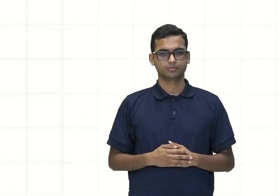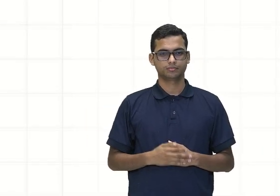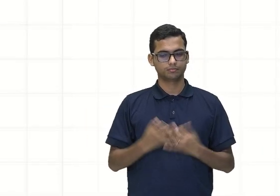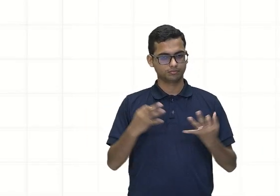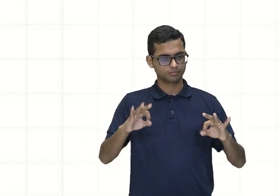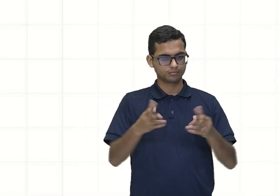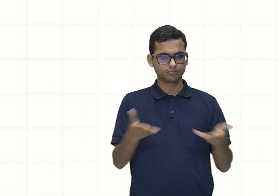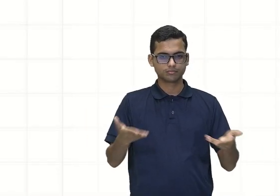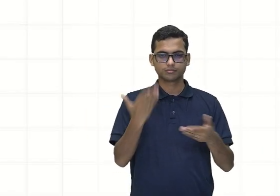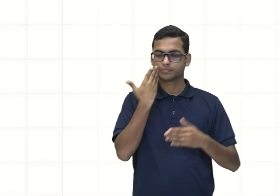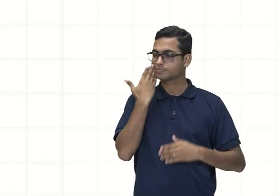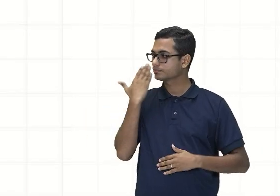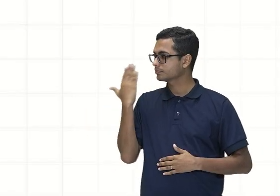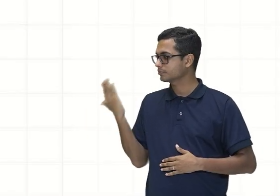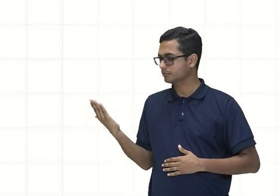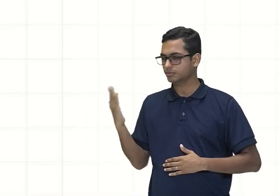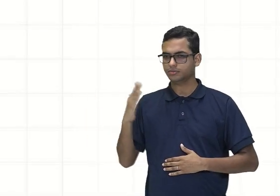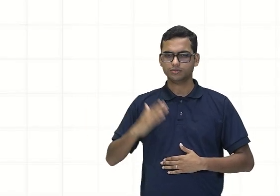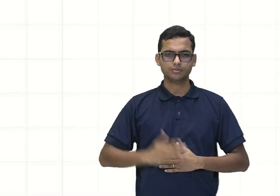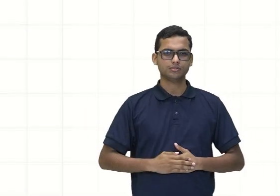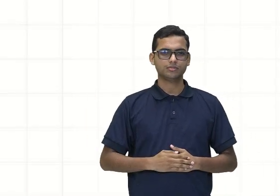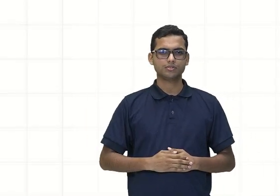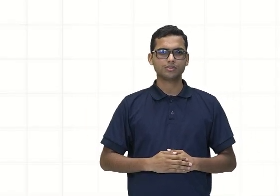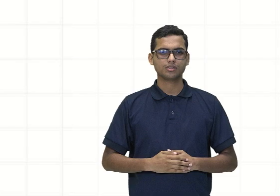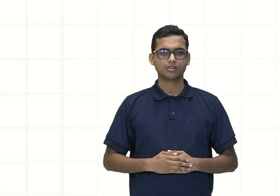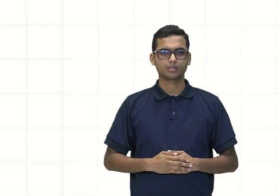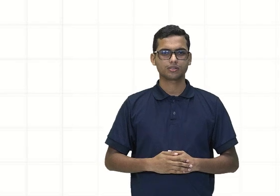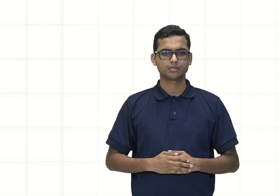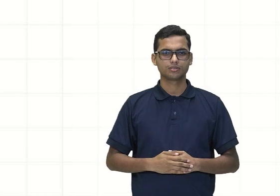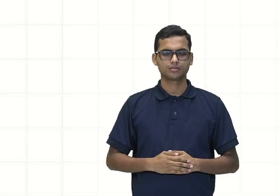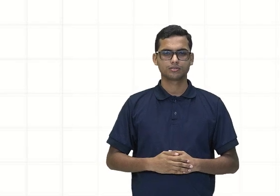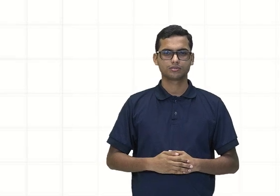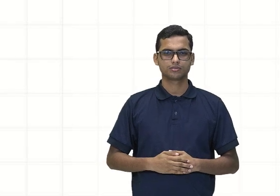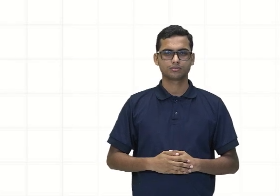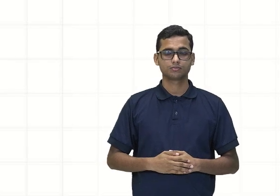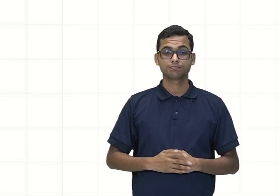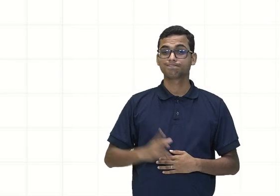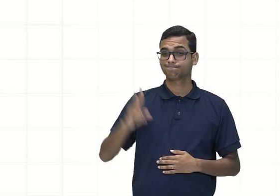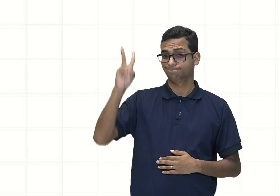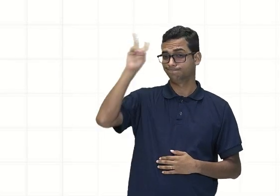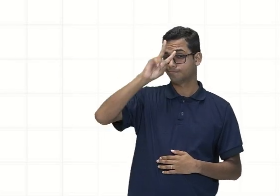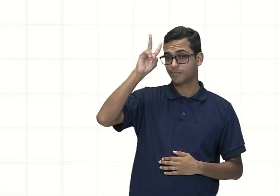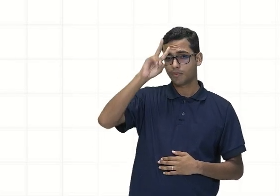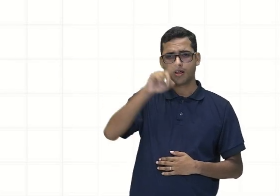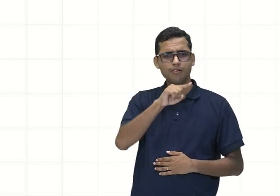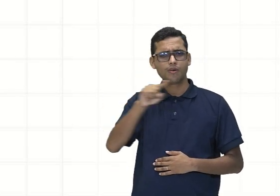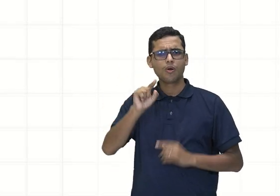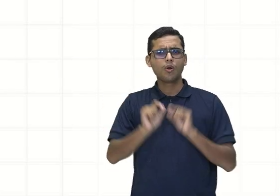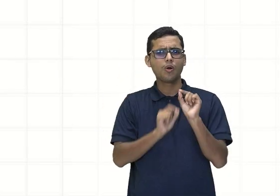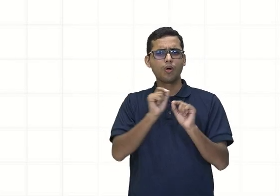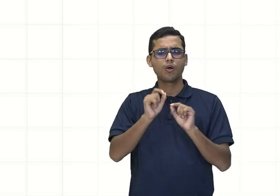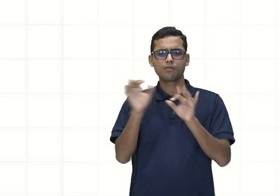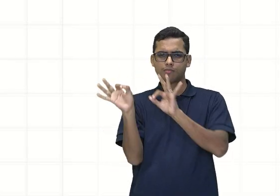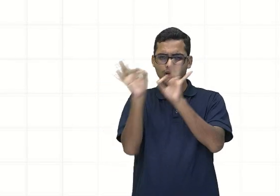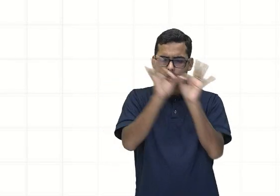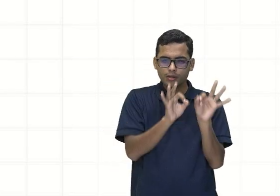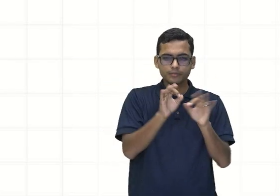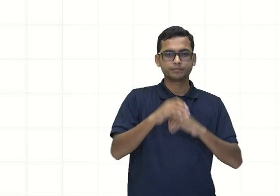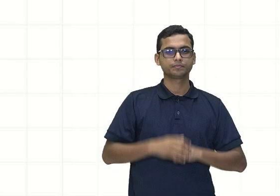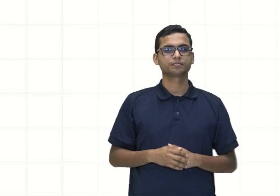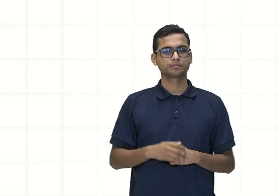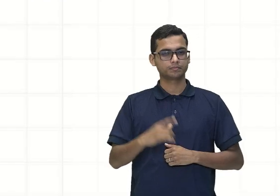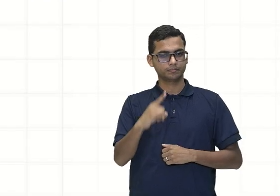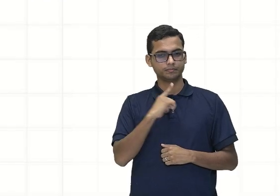de comprimento? Vou colocar aqui só para relembrar vocês. Nós temos, a nossa